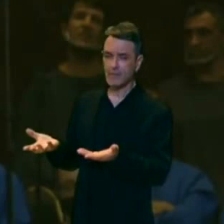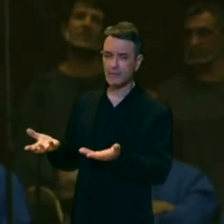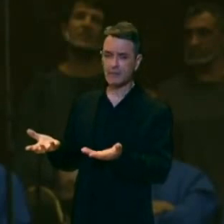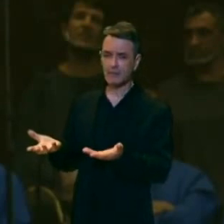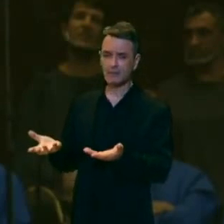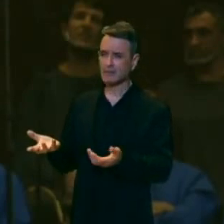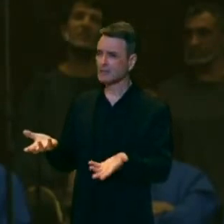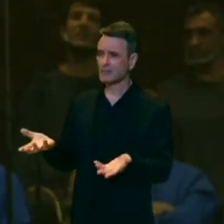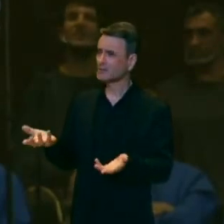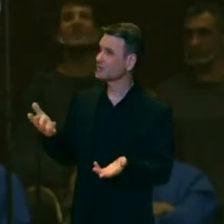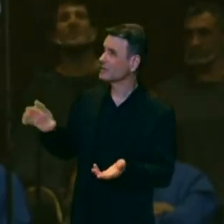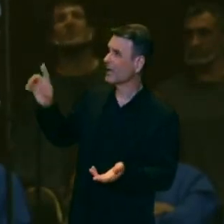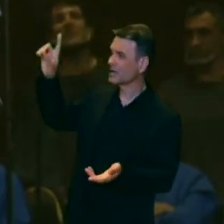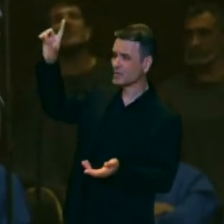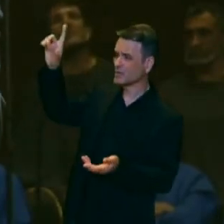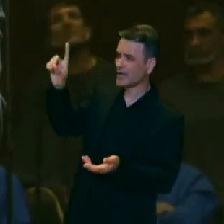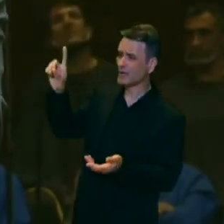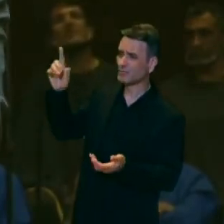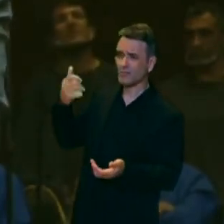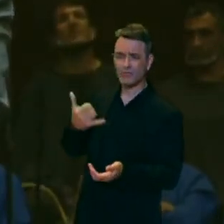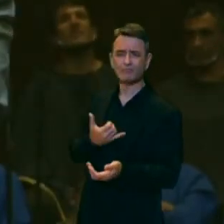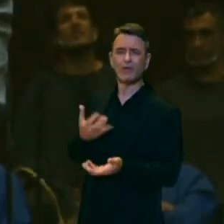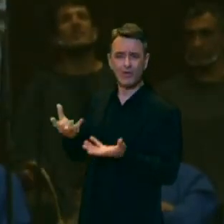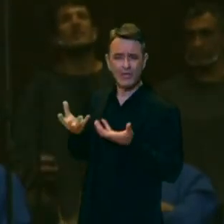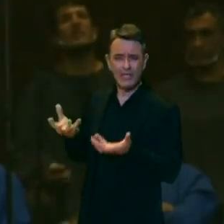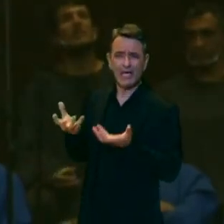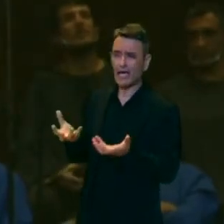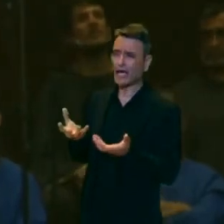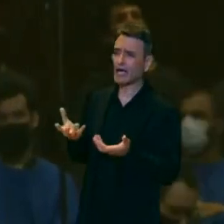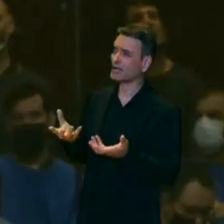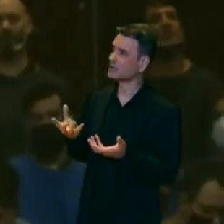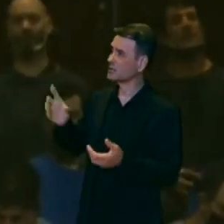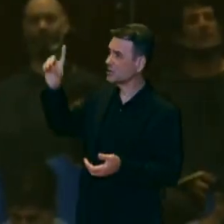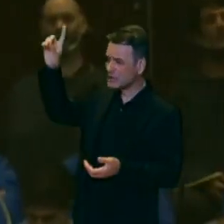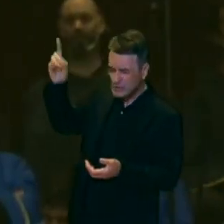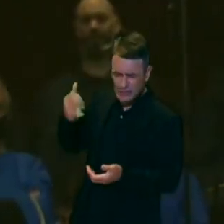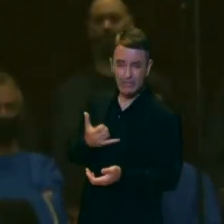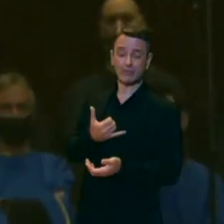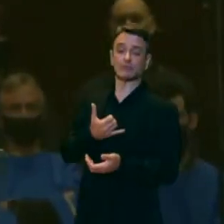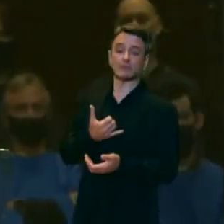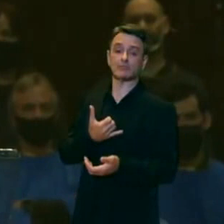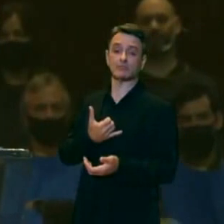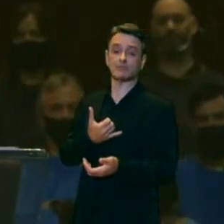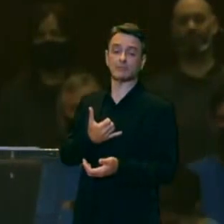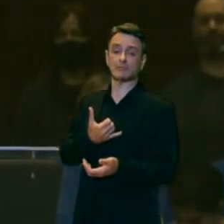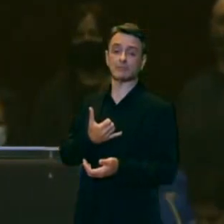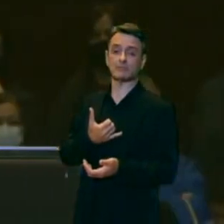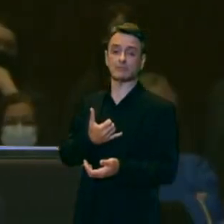mais rejeitar a voz do Espírito. Vou parar de lutar com a voz do Senhor, que eu tenho lutado há tanto